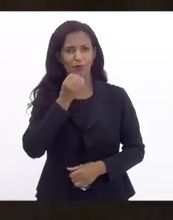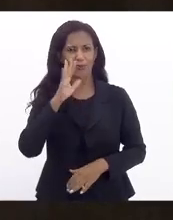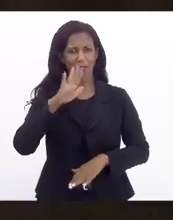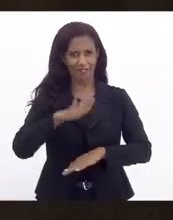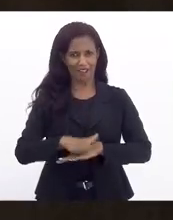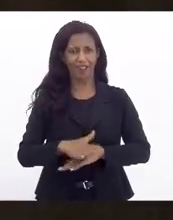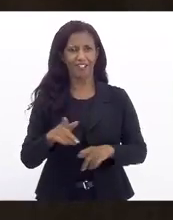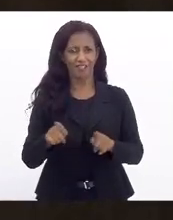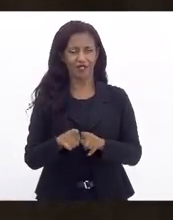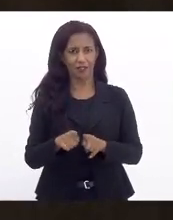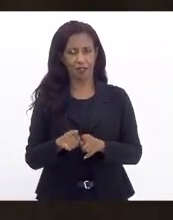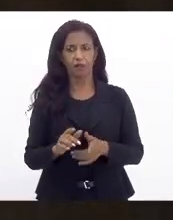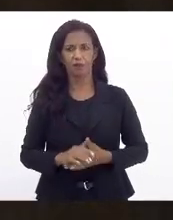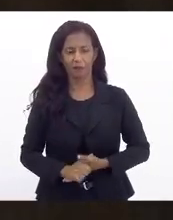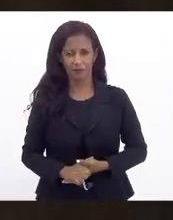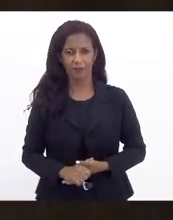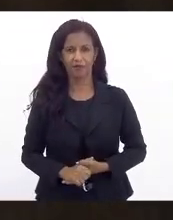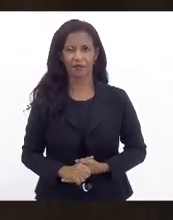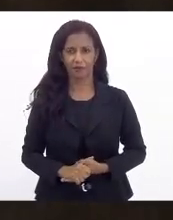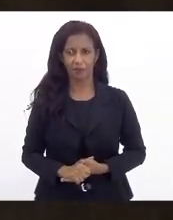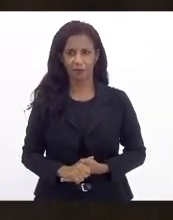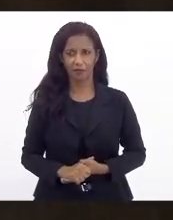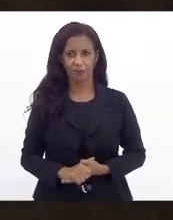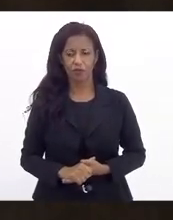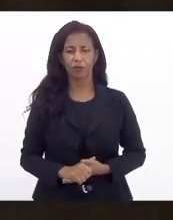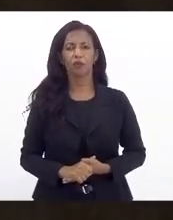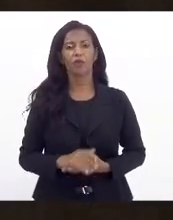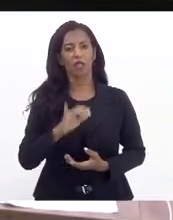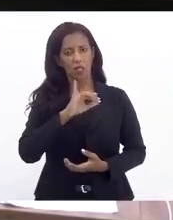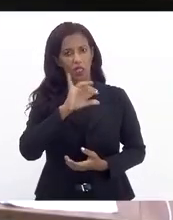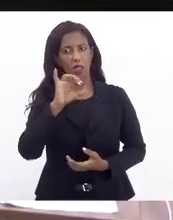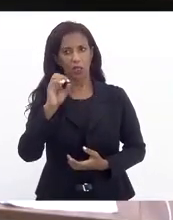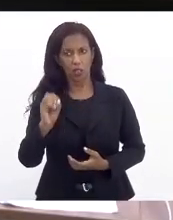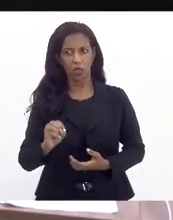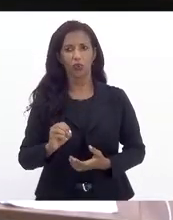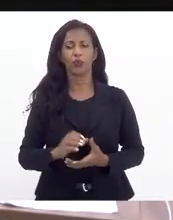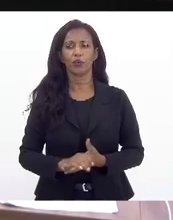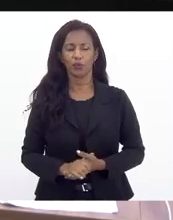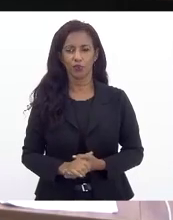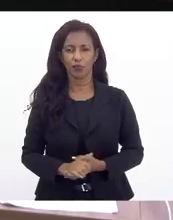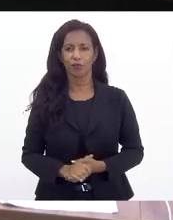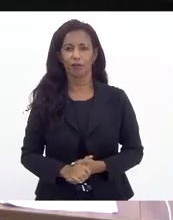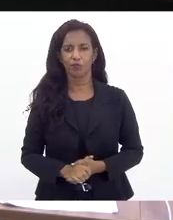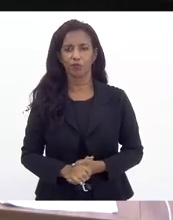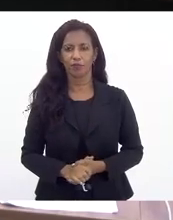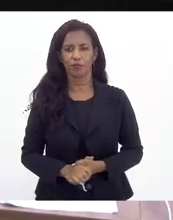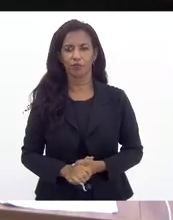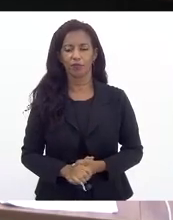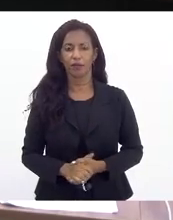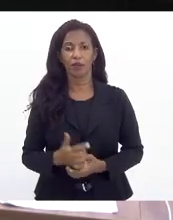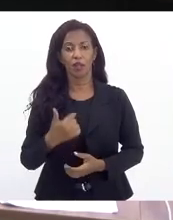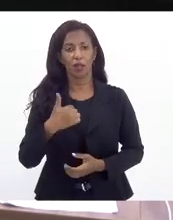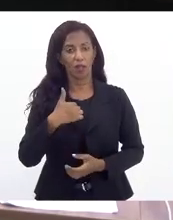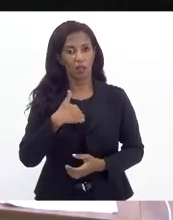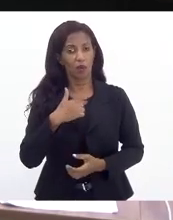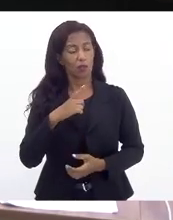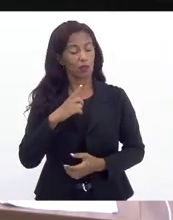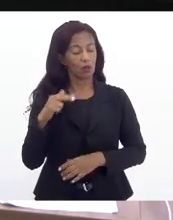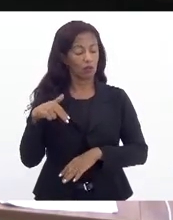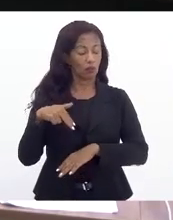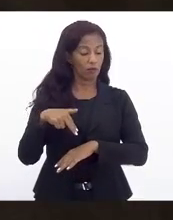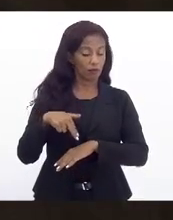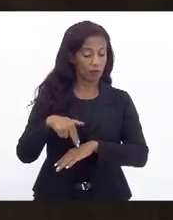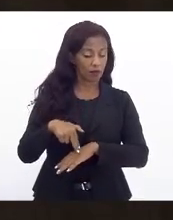tá muito muito boa tarde deputada Marta que eu sou admirador eu tenho feito aqui